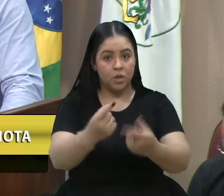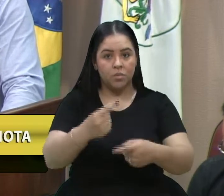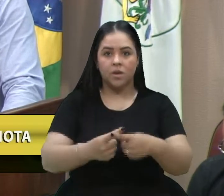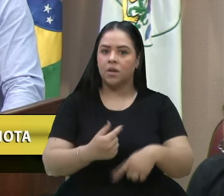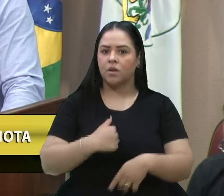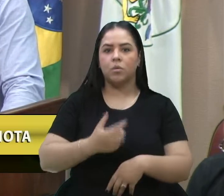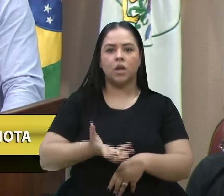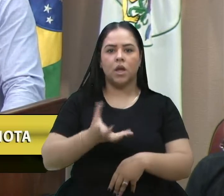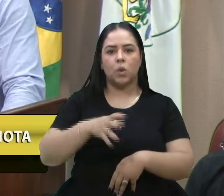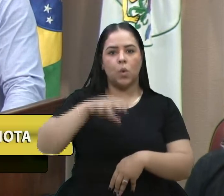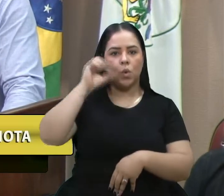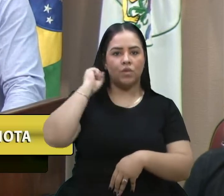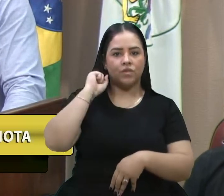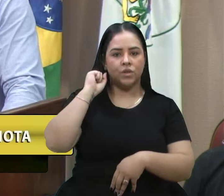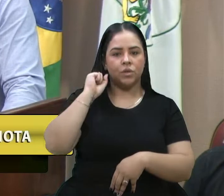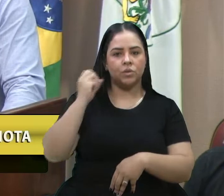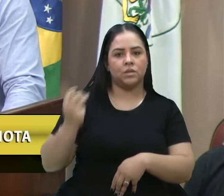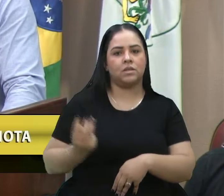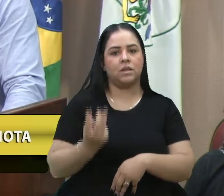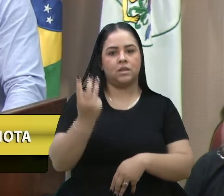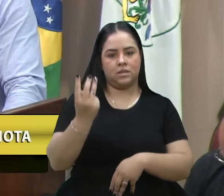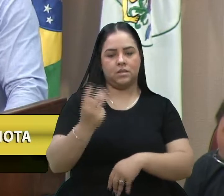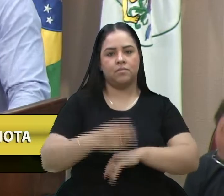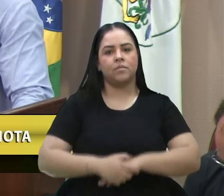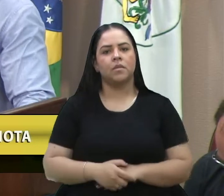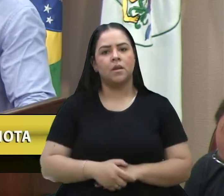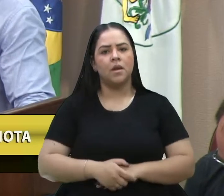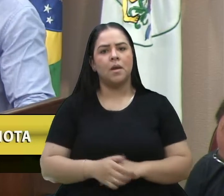os 3. Tá?